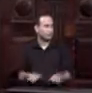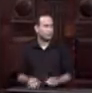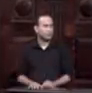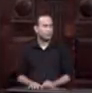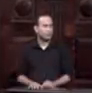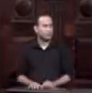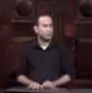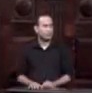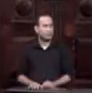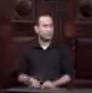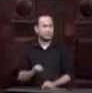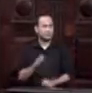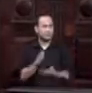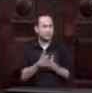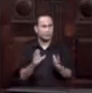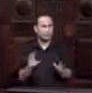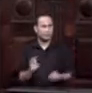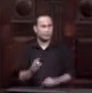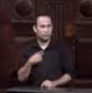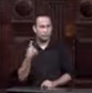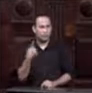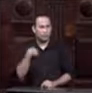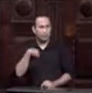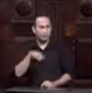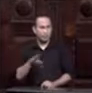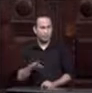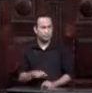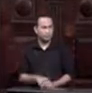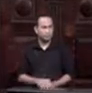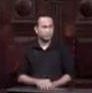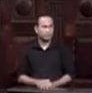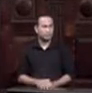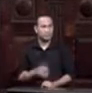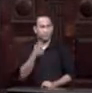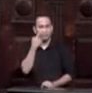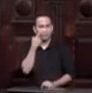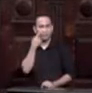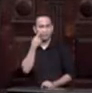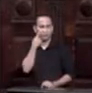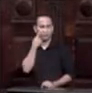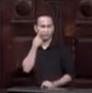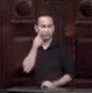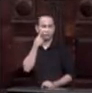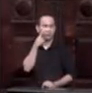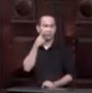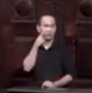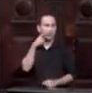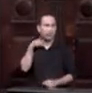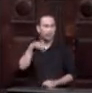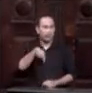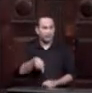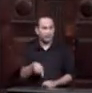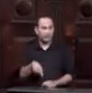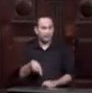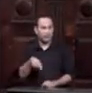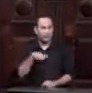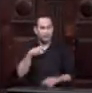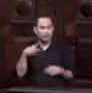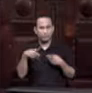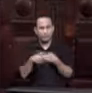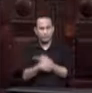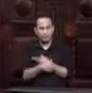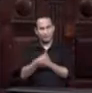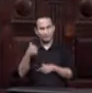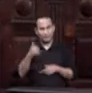Não bastasse isso, nós vamos além e vemos. Aqui nós fizemos um corte, foi o